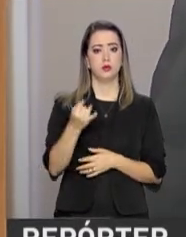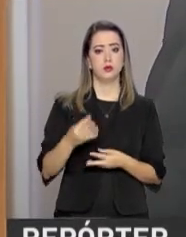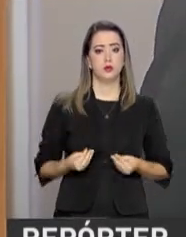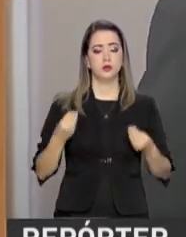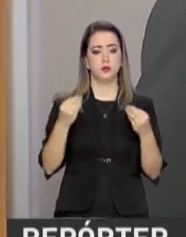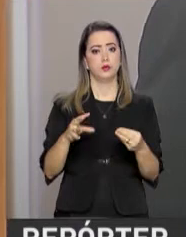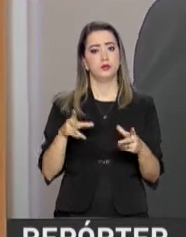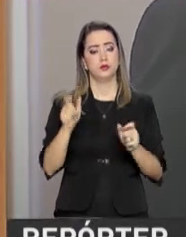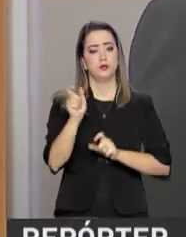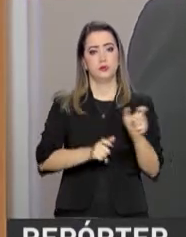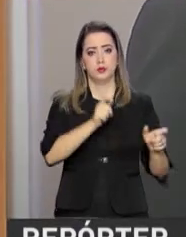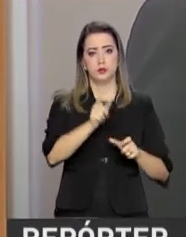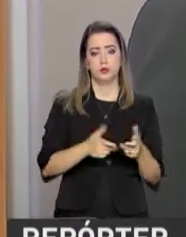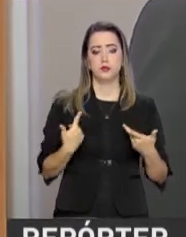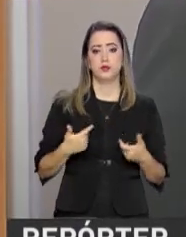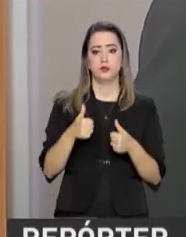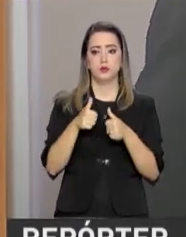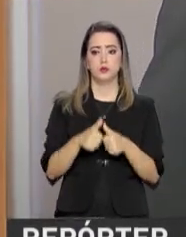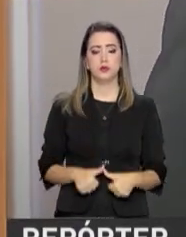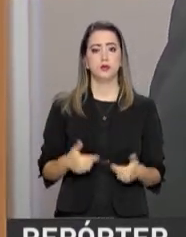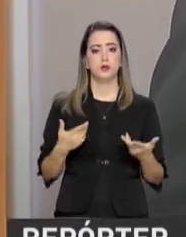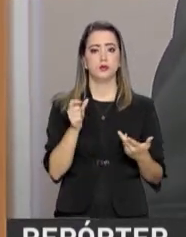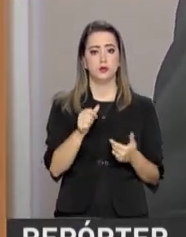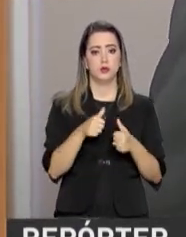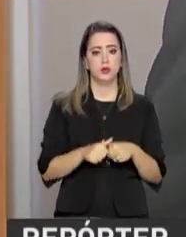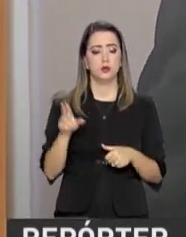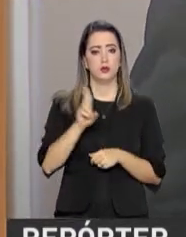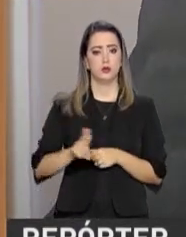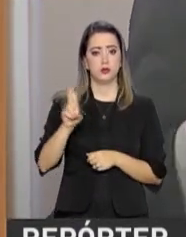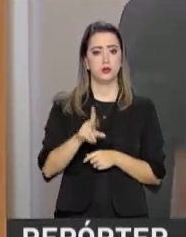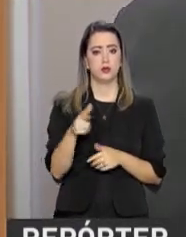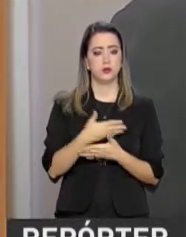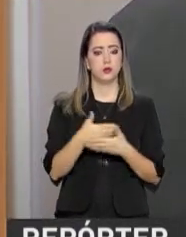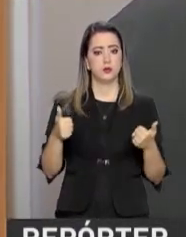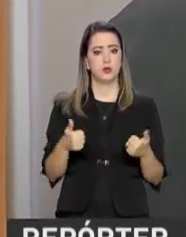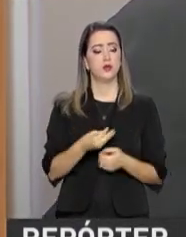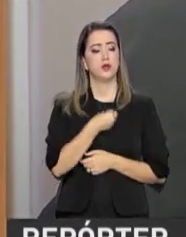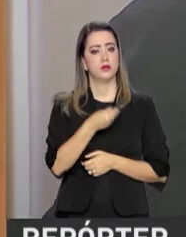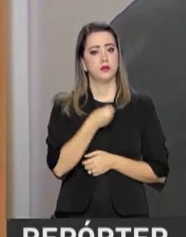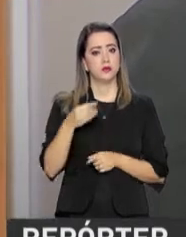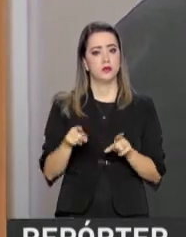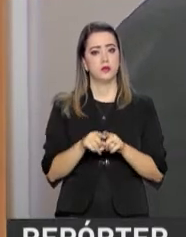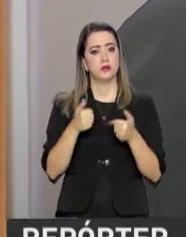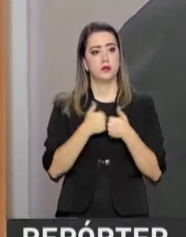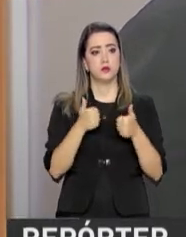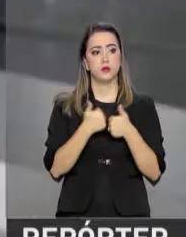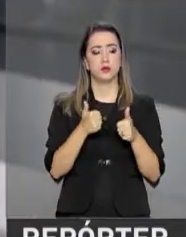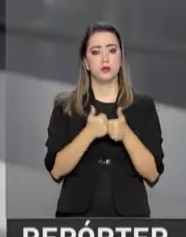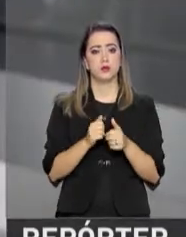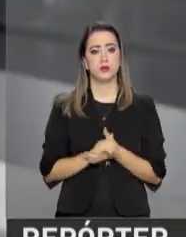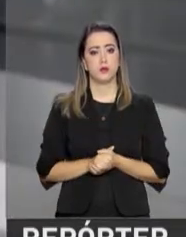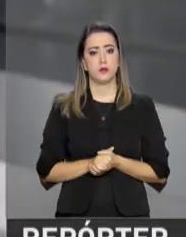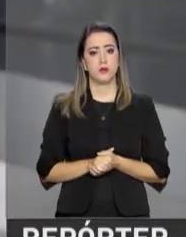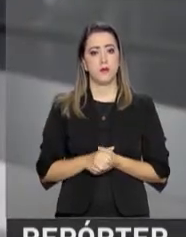de toda essa população está usufruindo de melhor qualidade no transporte coletivo